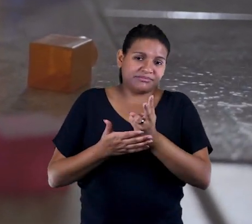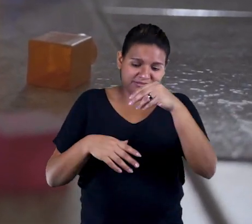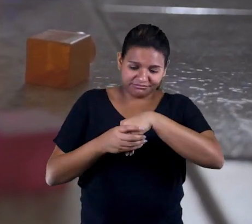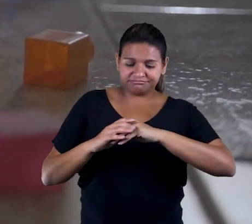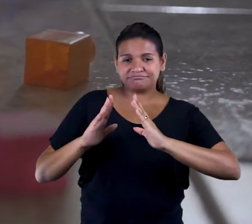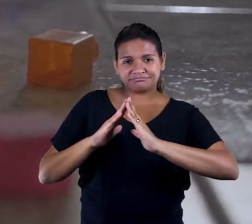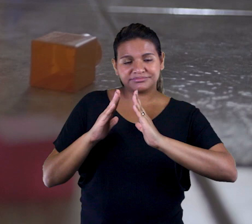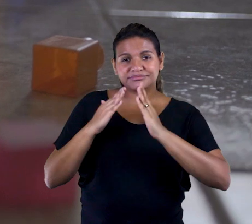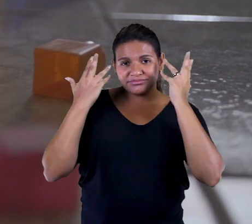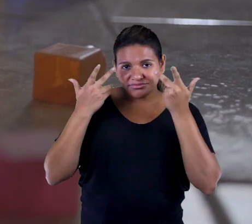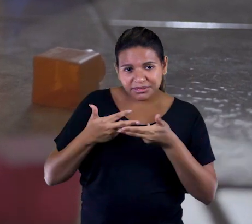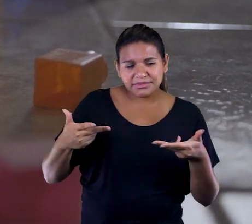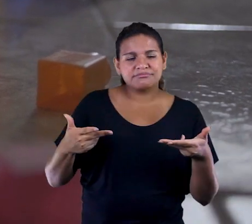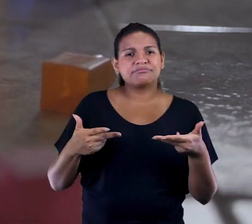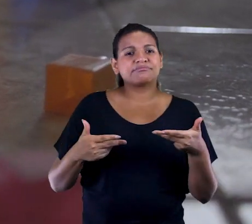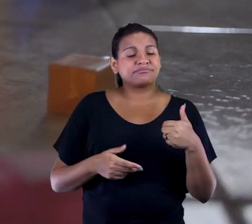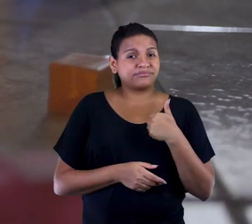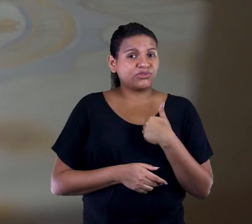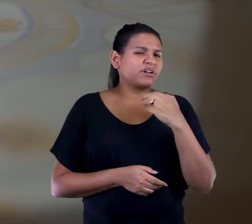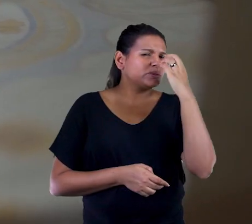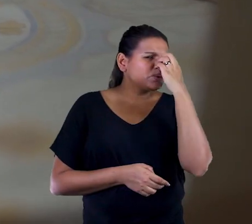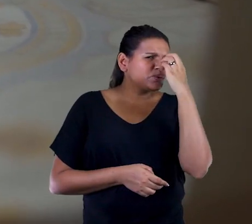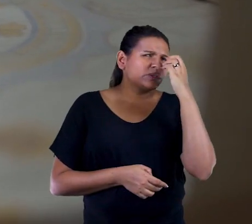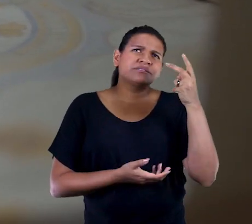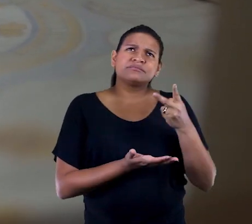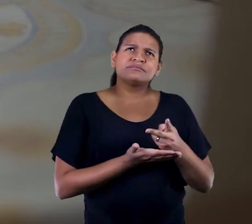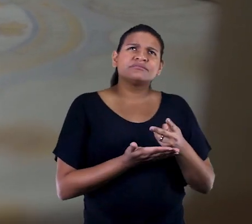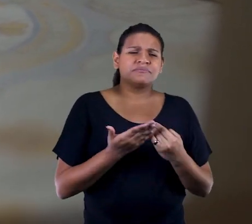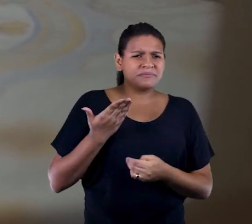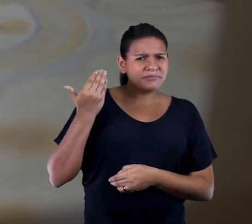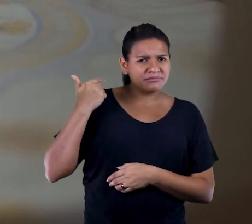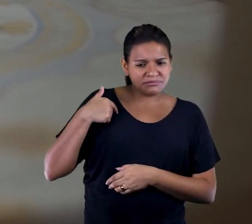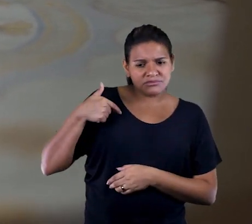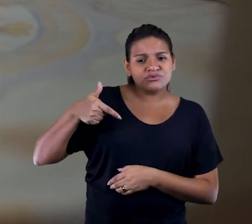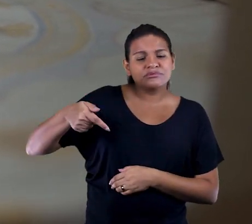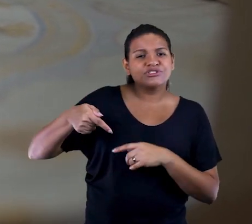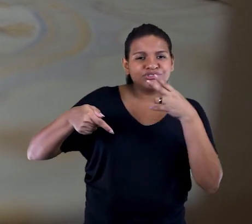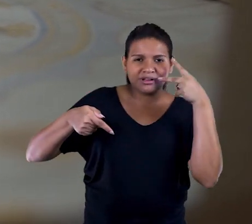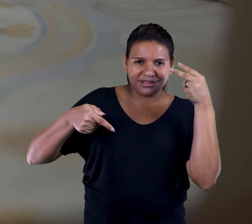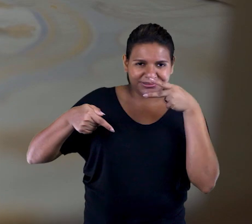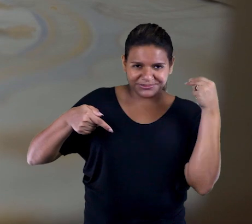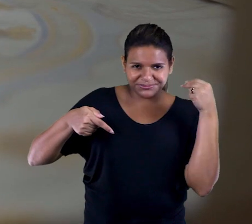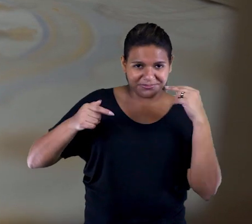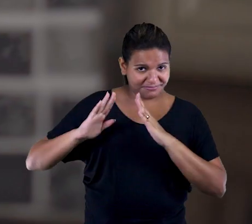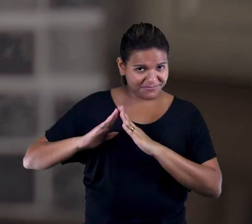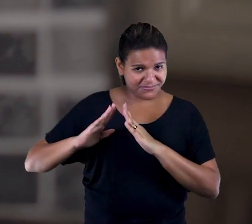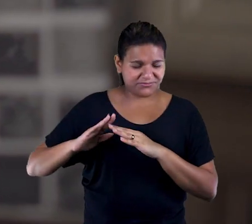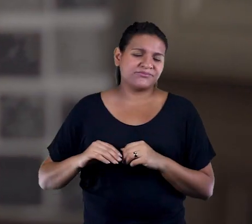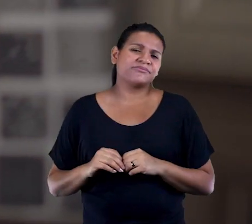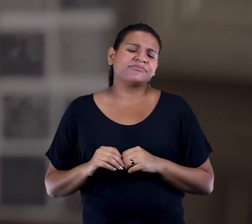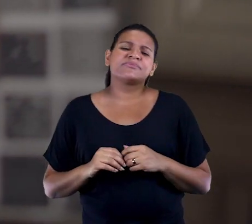Nós sempre tivemos cachorros. Tive uma época que eu tinha 7 gatos. Quando eu me casei, o meu esposo